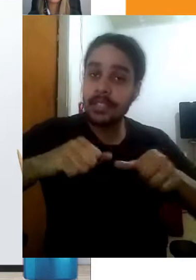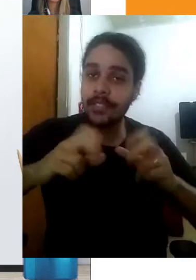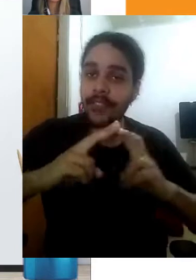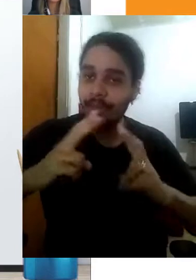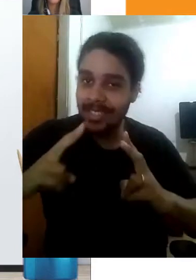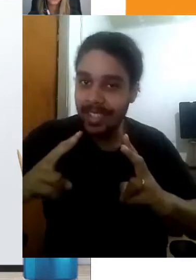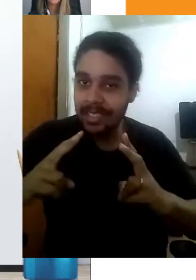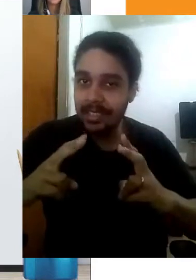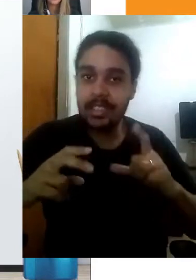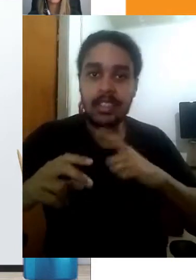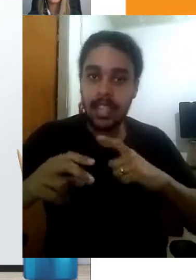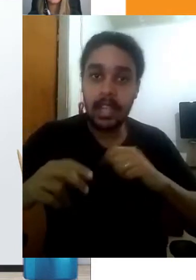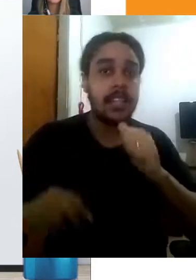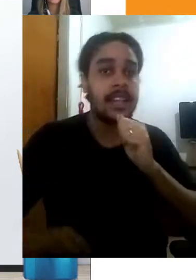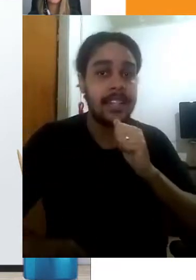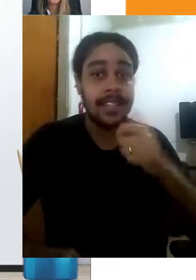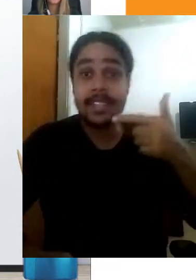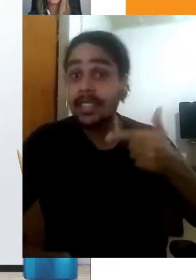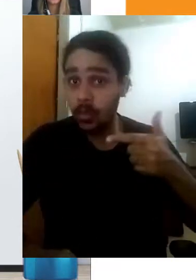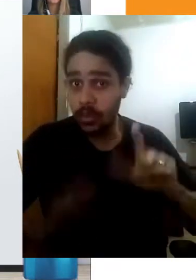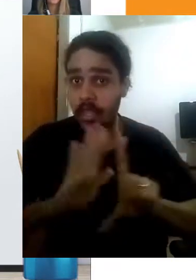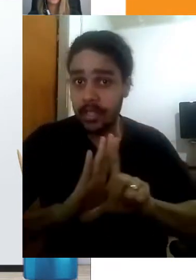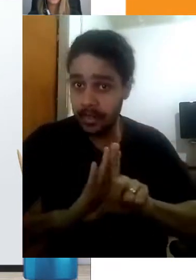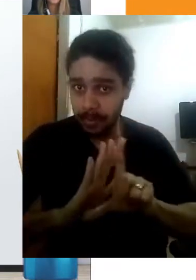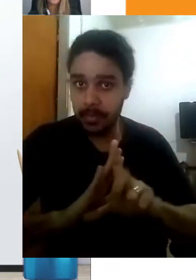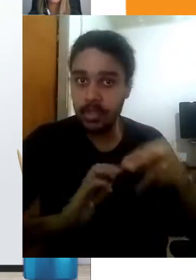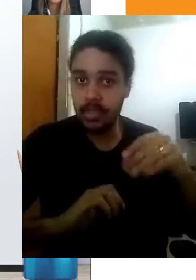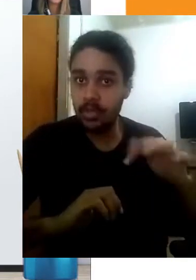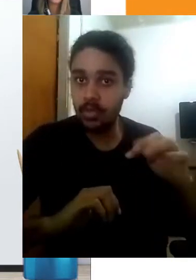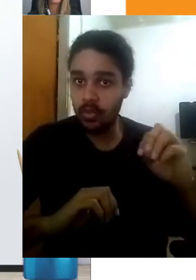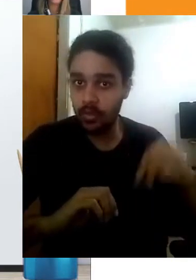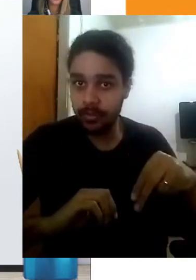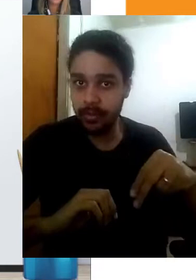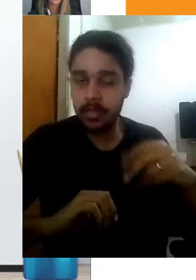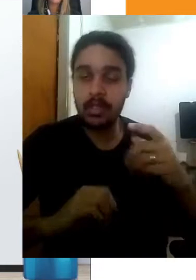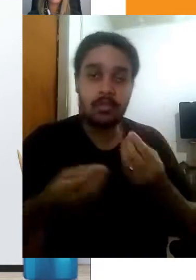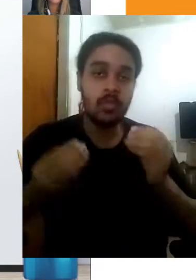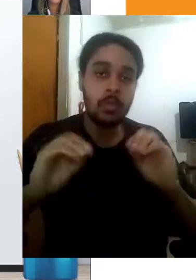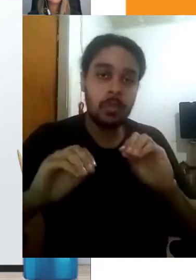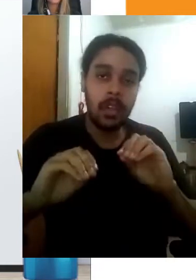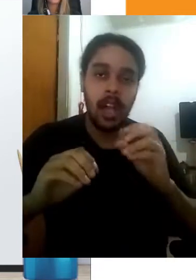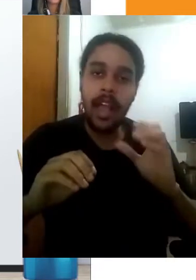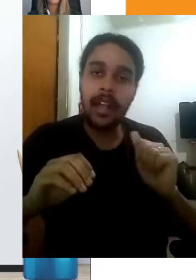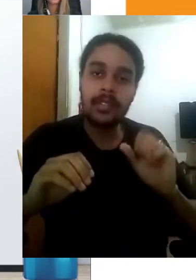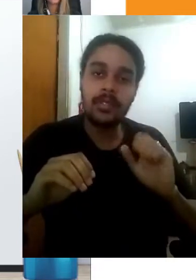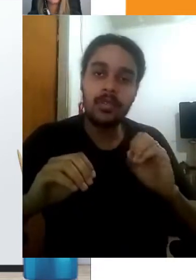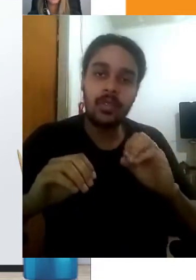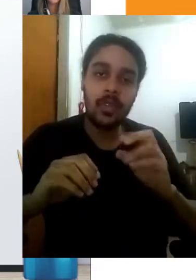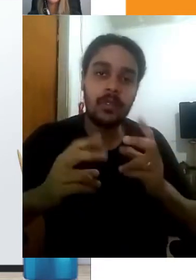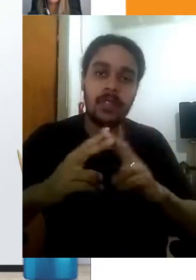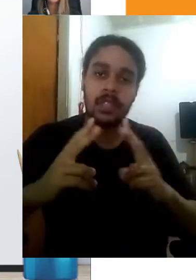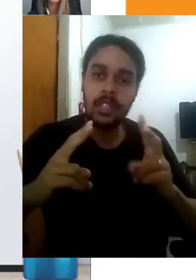tempo, teremos ainda a segunda lei de Newton. Aplicando ao caso quando a velocidade é